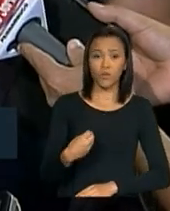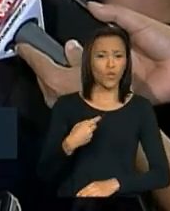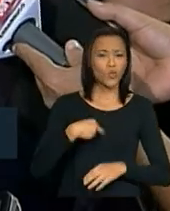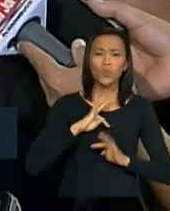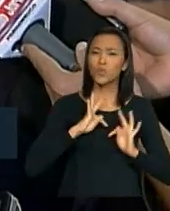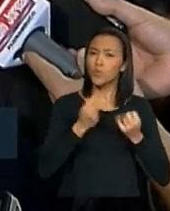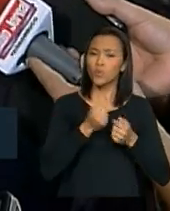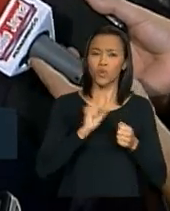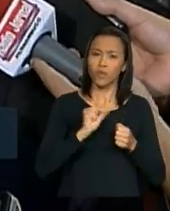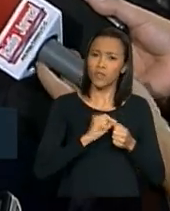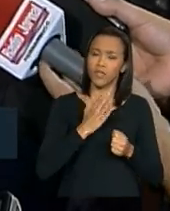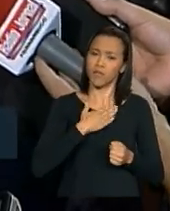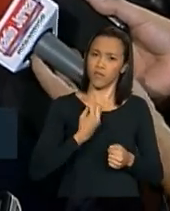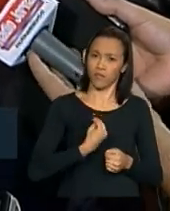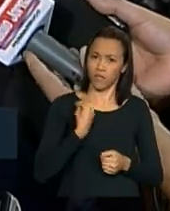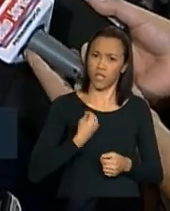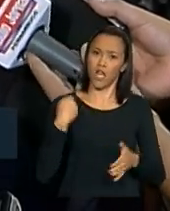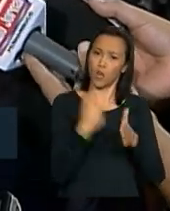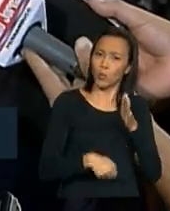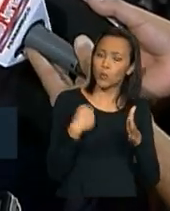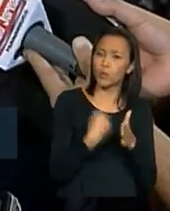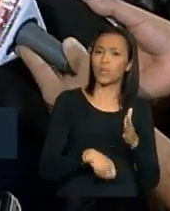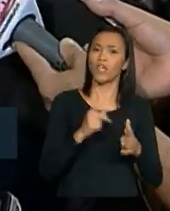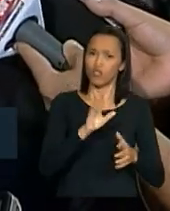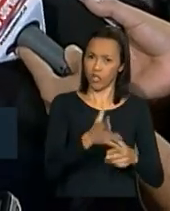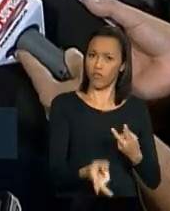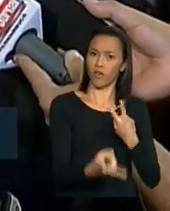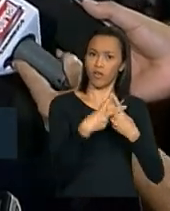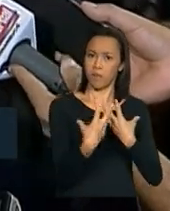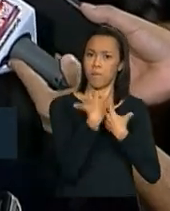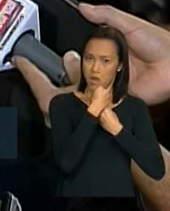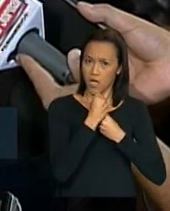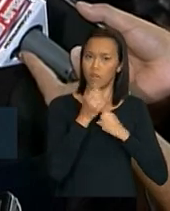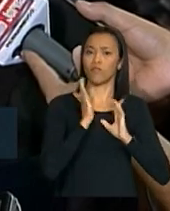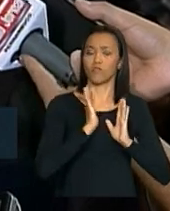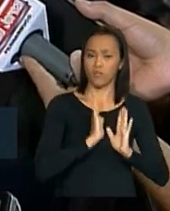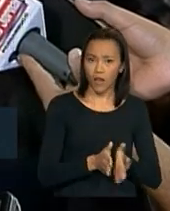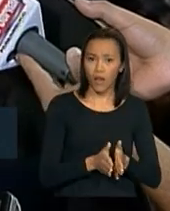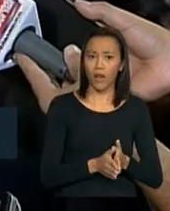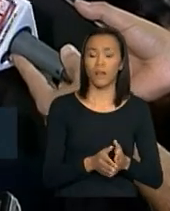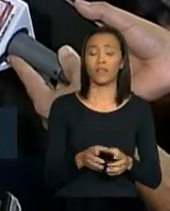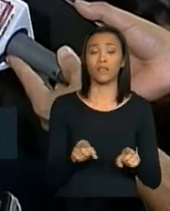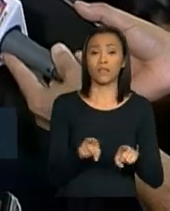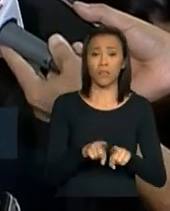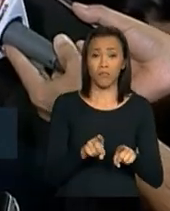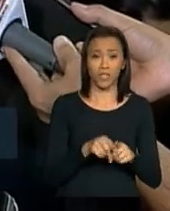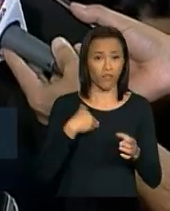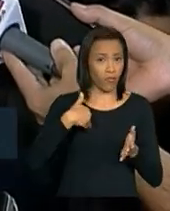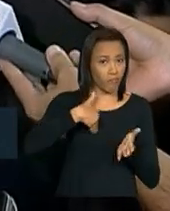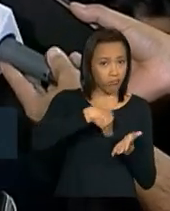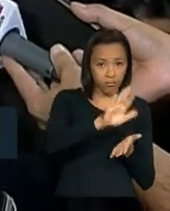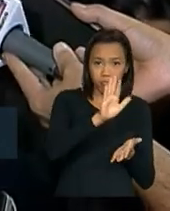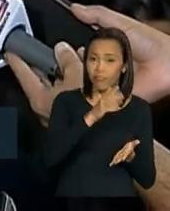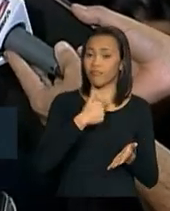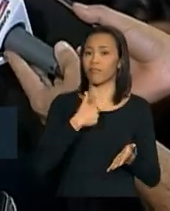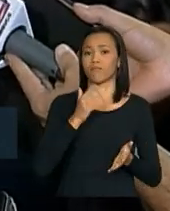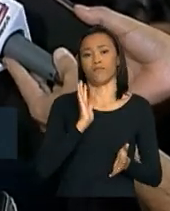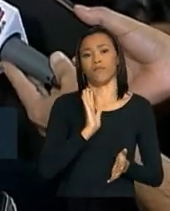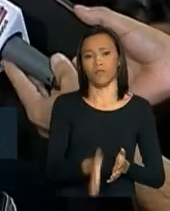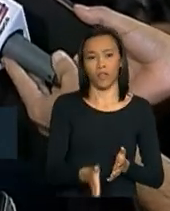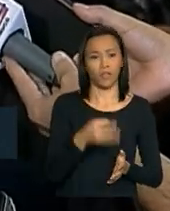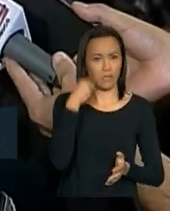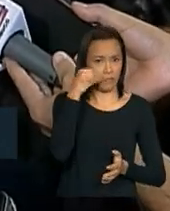na minha vida, a minha militância. Eu já fui preso político, já fui caçado, eu já fui demitido. Eu